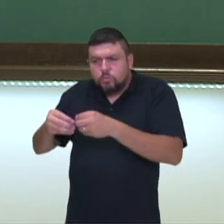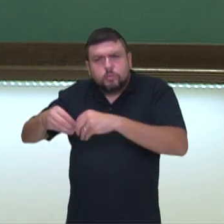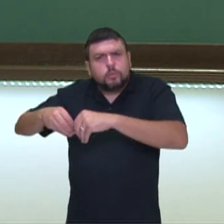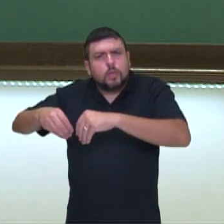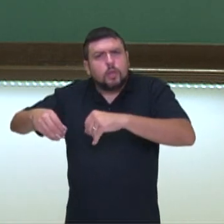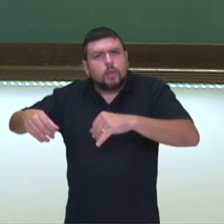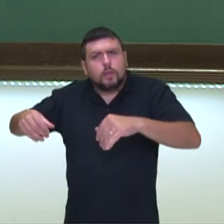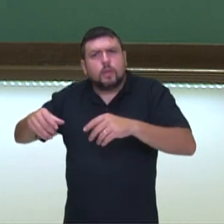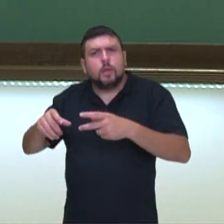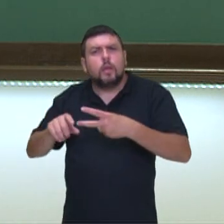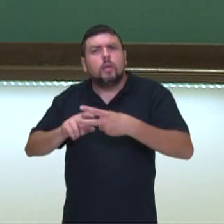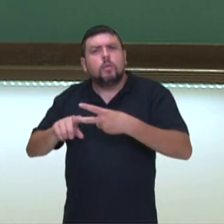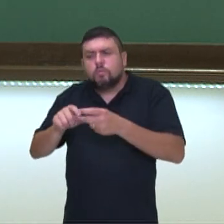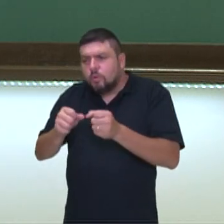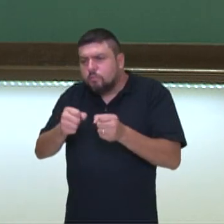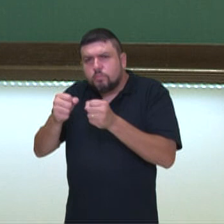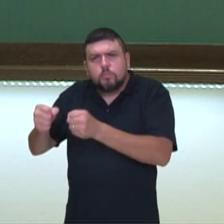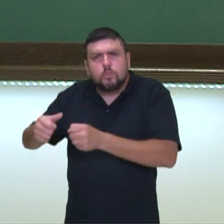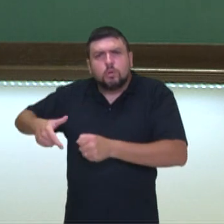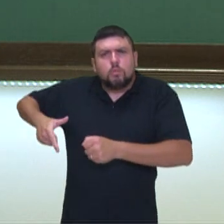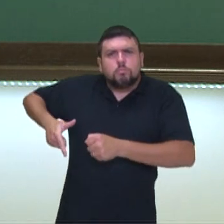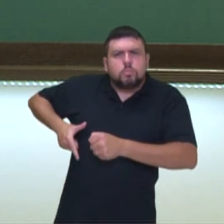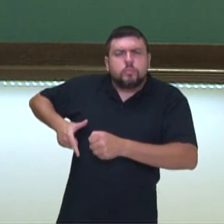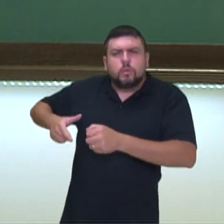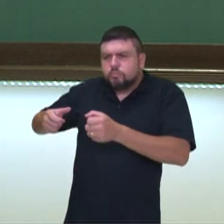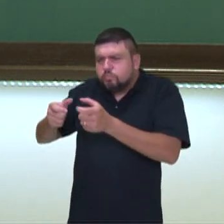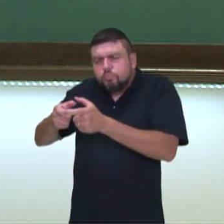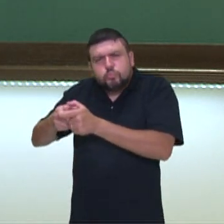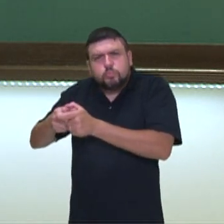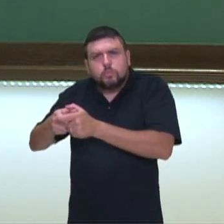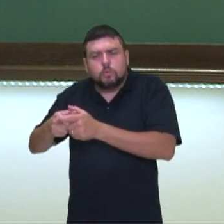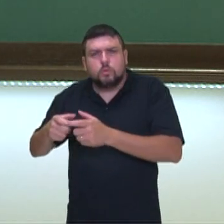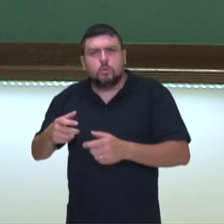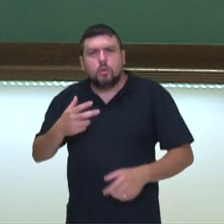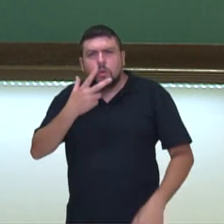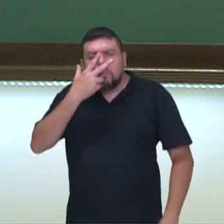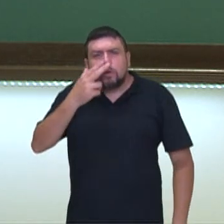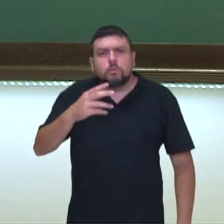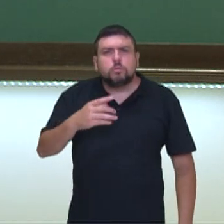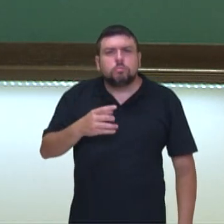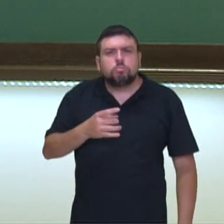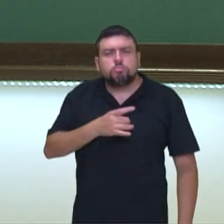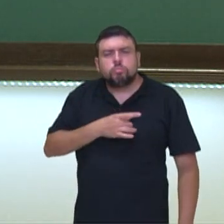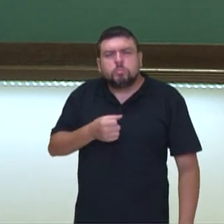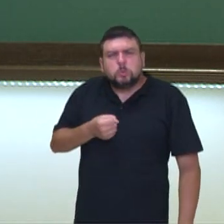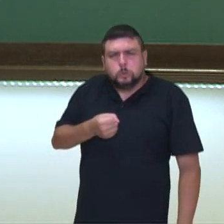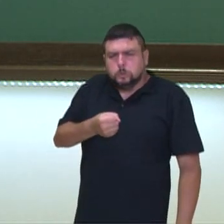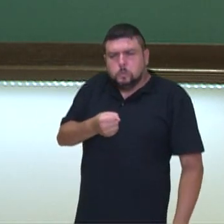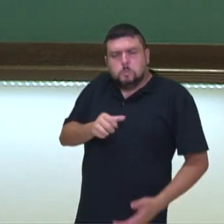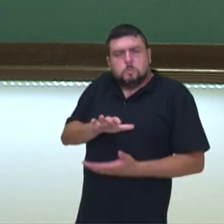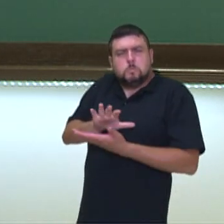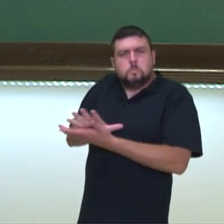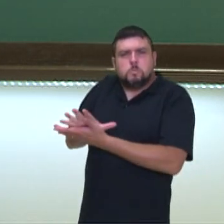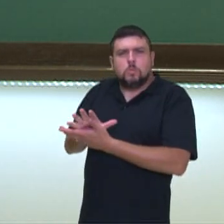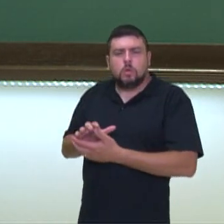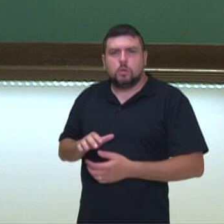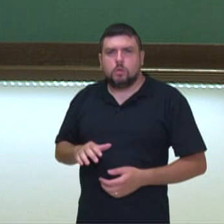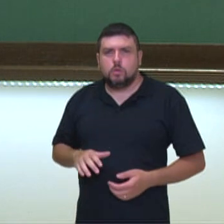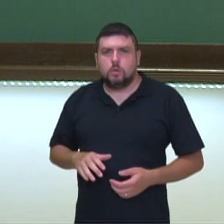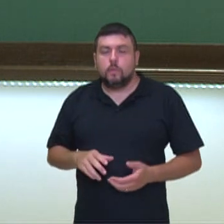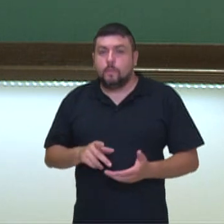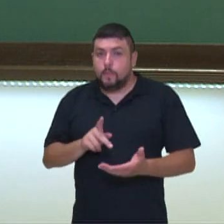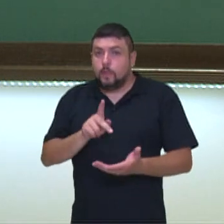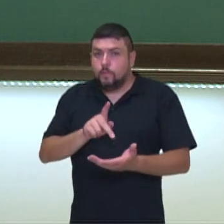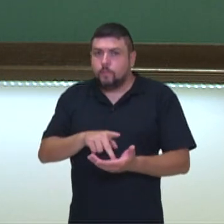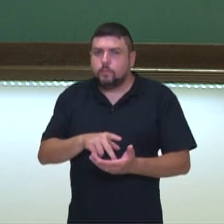territorial e de poder de arma, que é covarde, é uma covardia. Para vocês terem uma ideia, essa arma química que